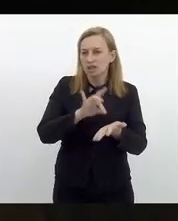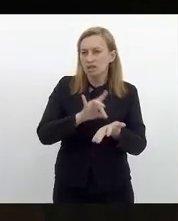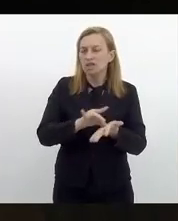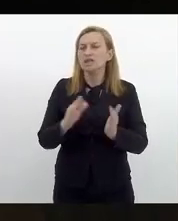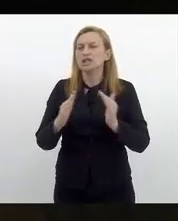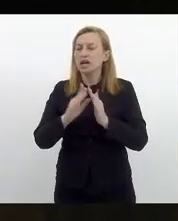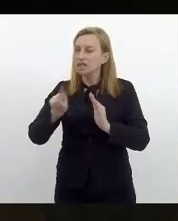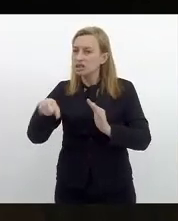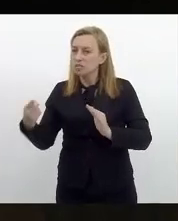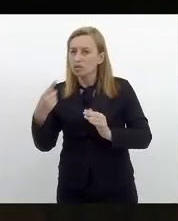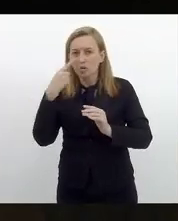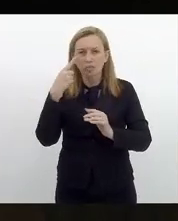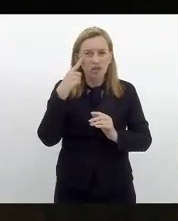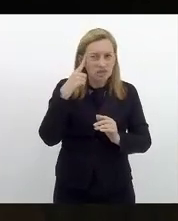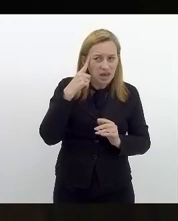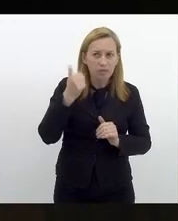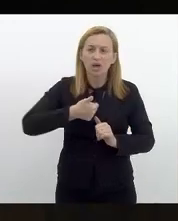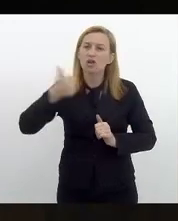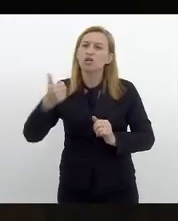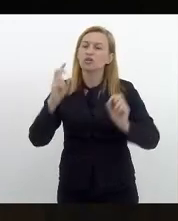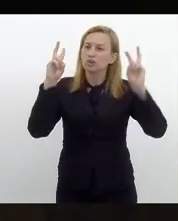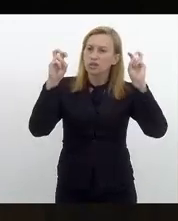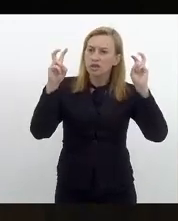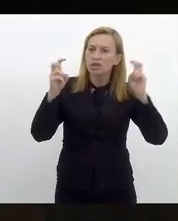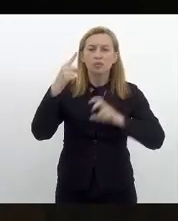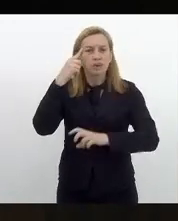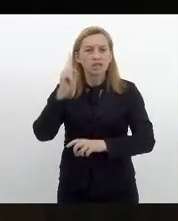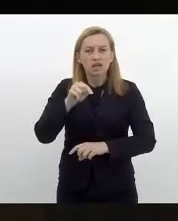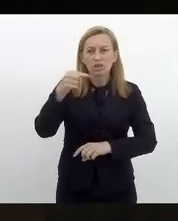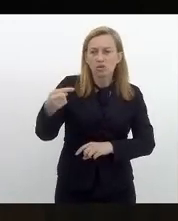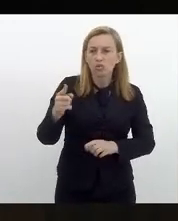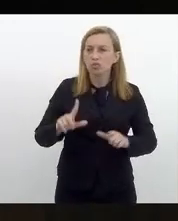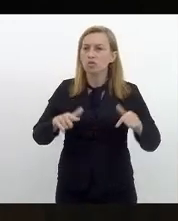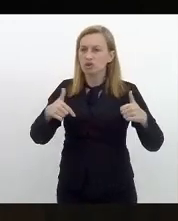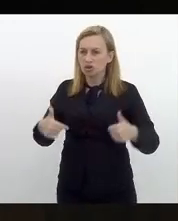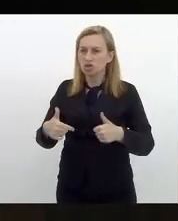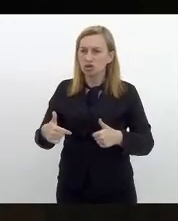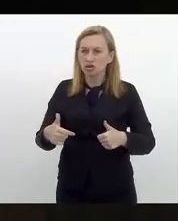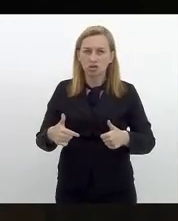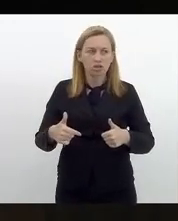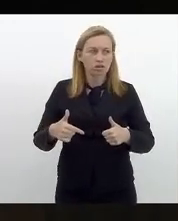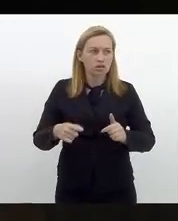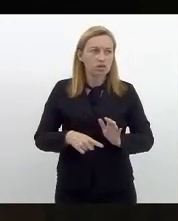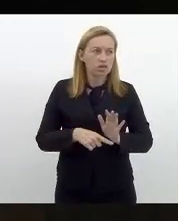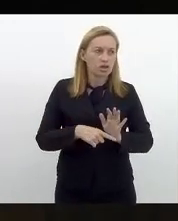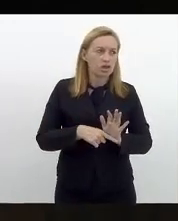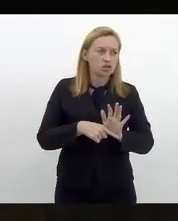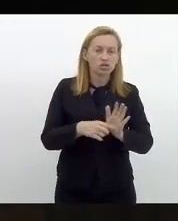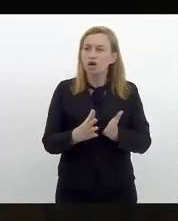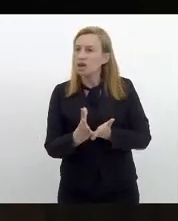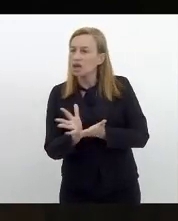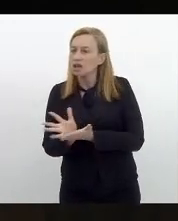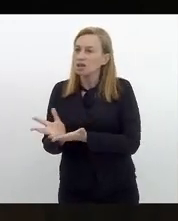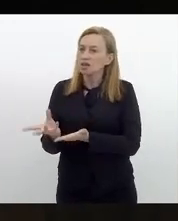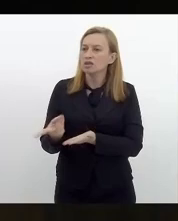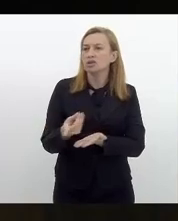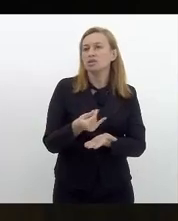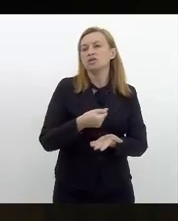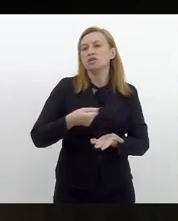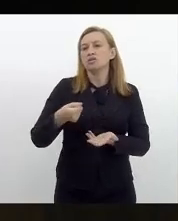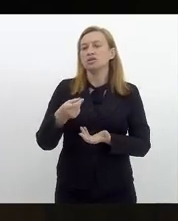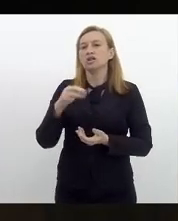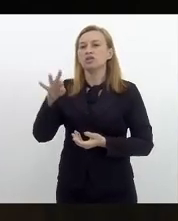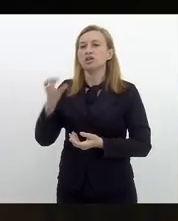depois possa se debruçar sobre esse tema e pensar numa outra forma de contar o trem atrelada capacitação